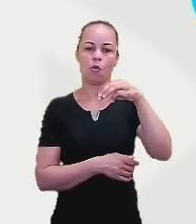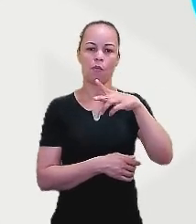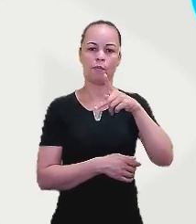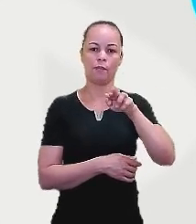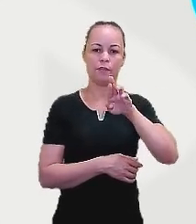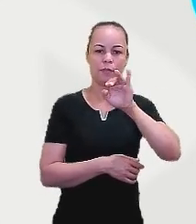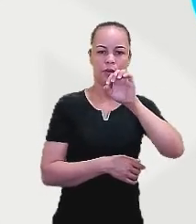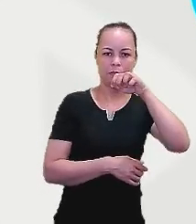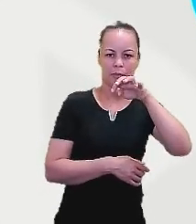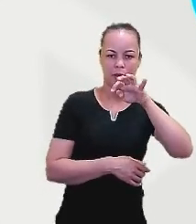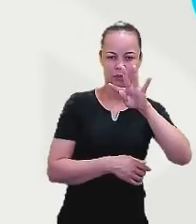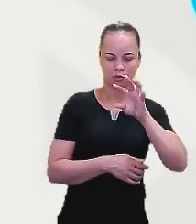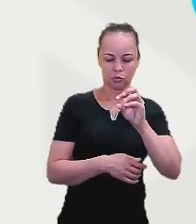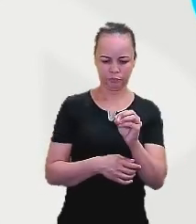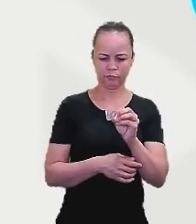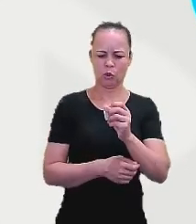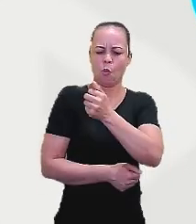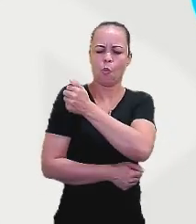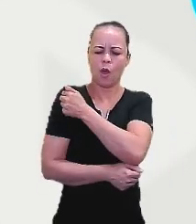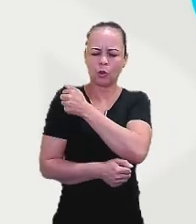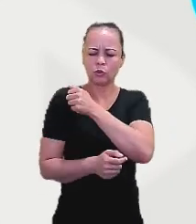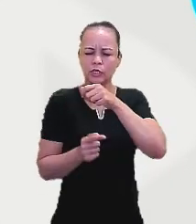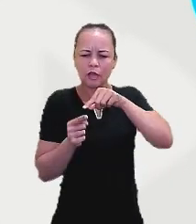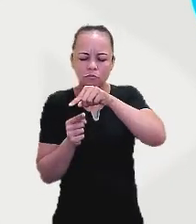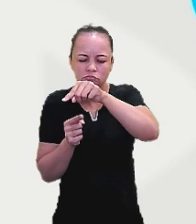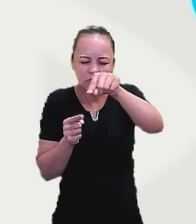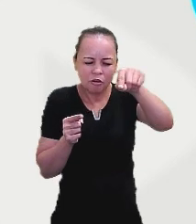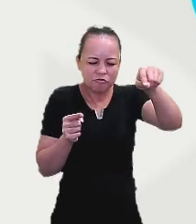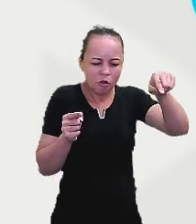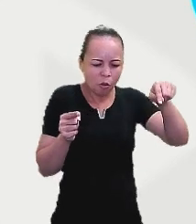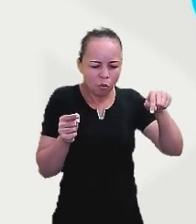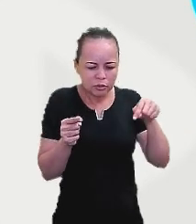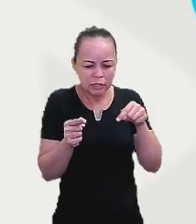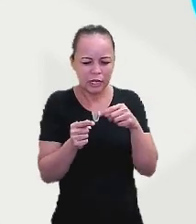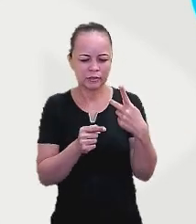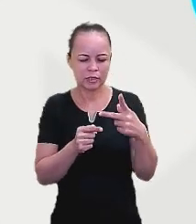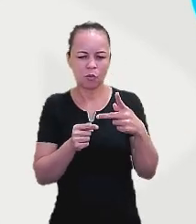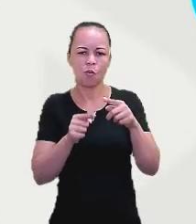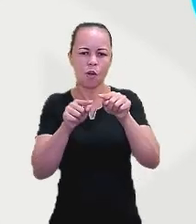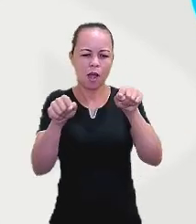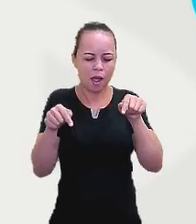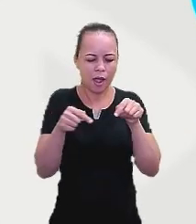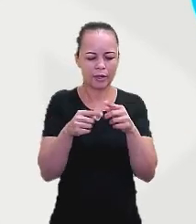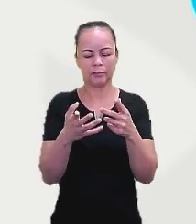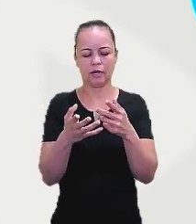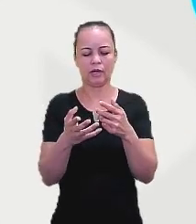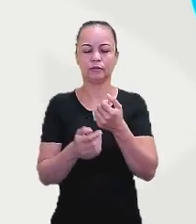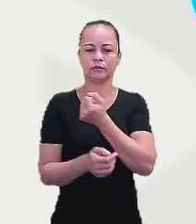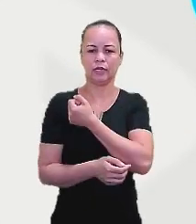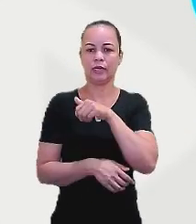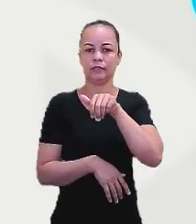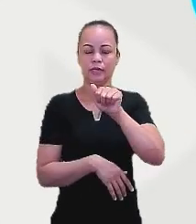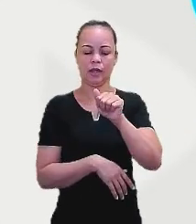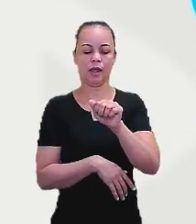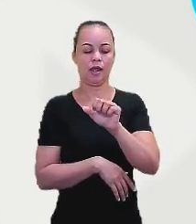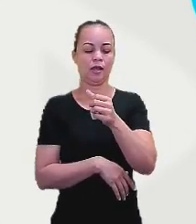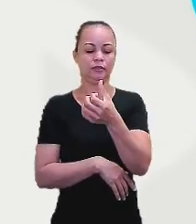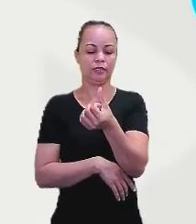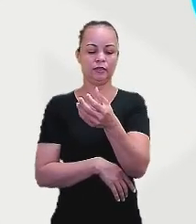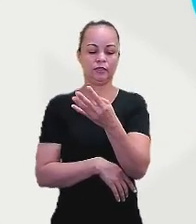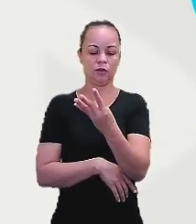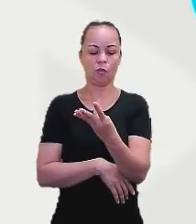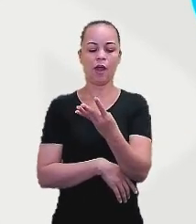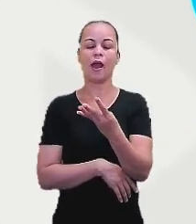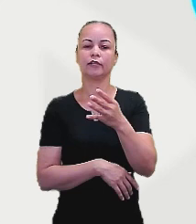quadra percorre, letra A, 64 metros, letra B, 84 metros, letra